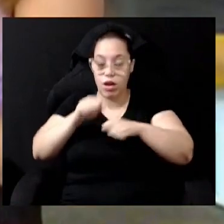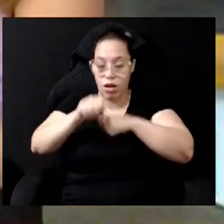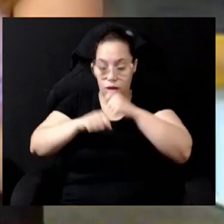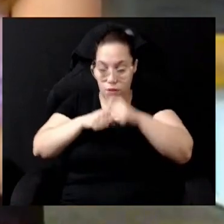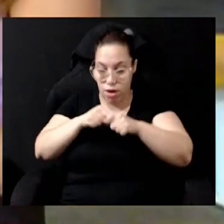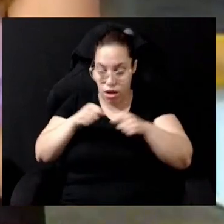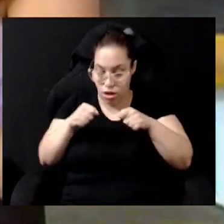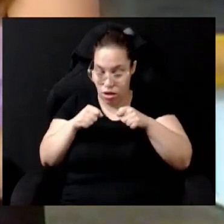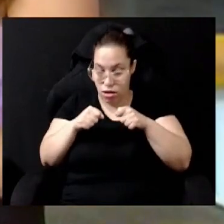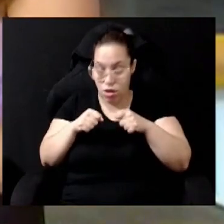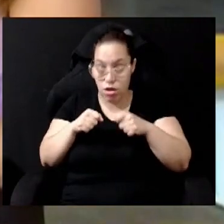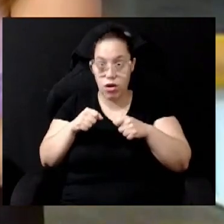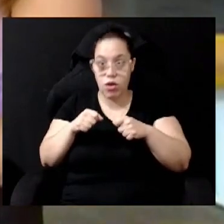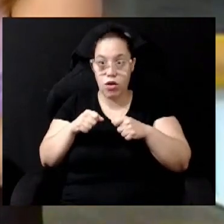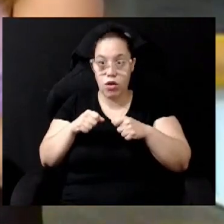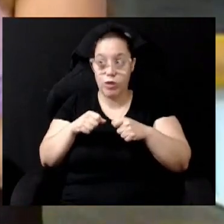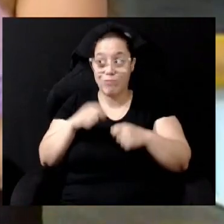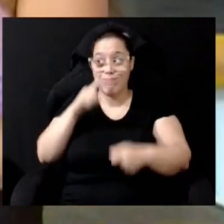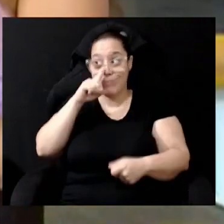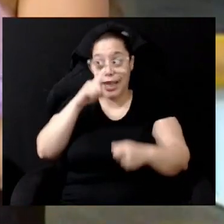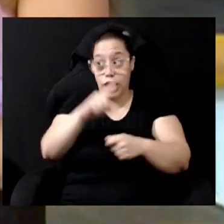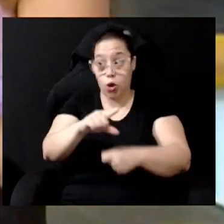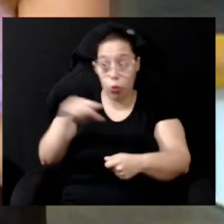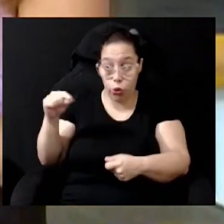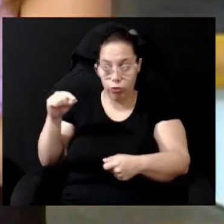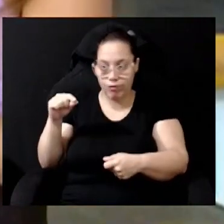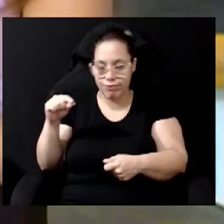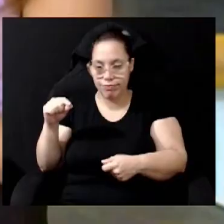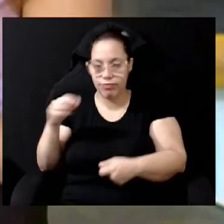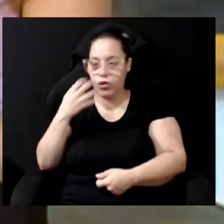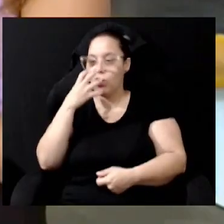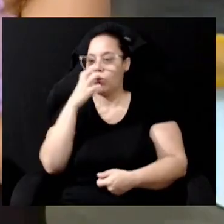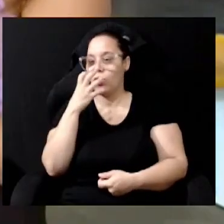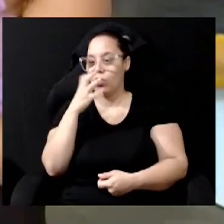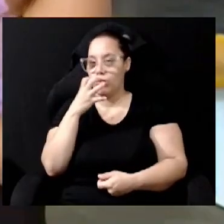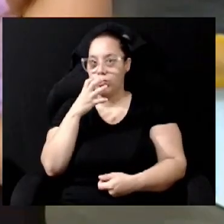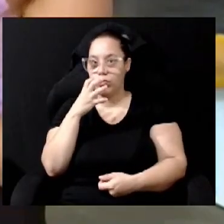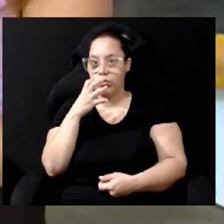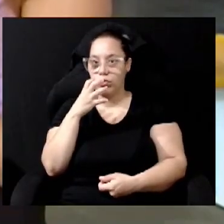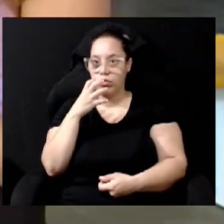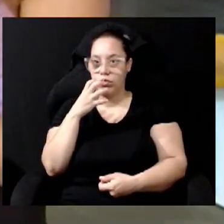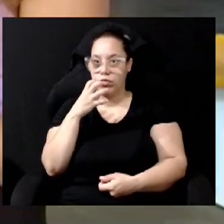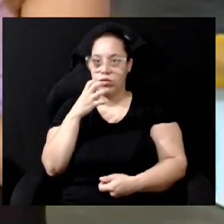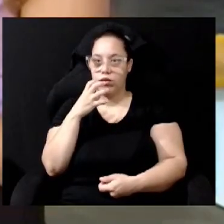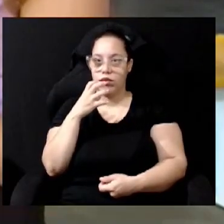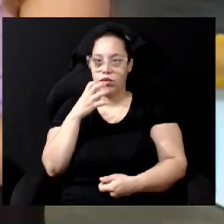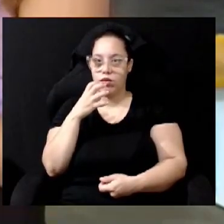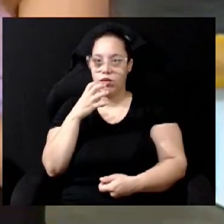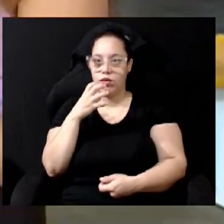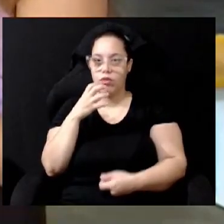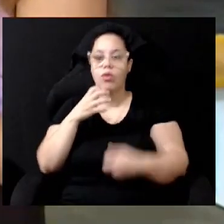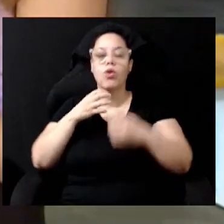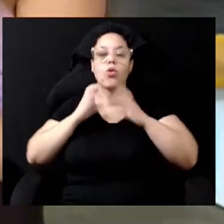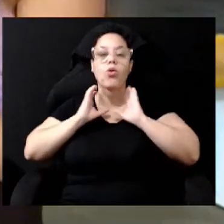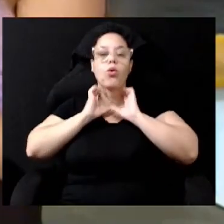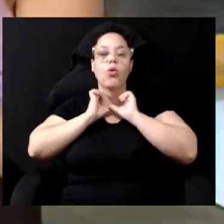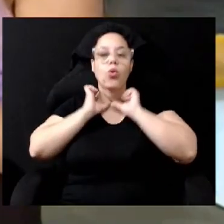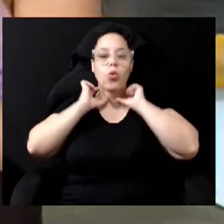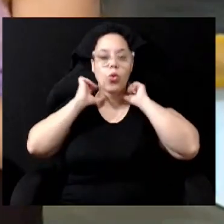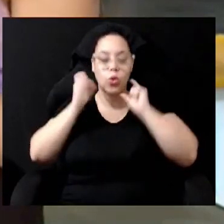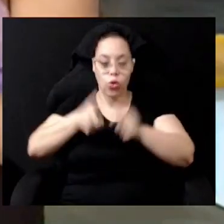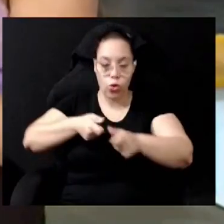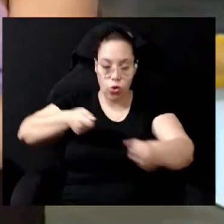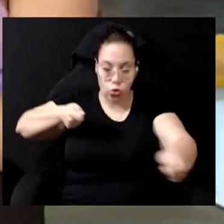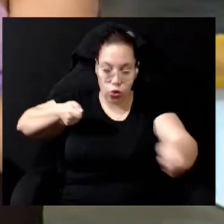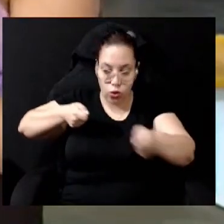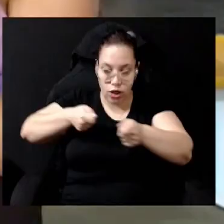não ter perigo de fugir. E dos cães, trazer os cães com coleira, com guia curta. Se